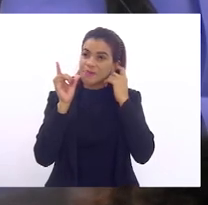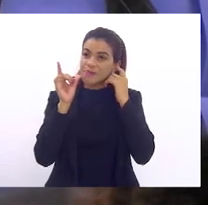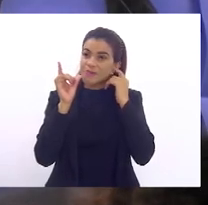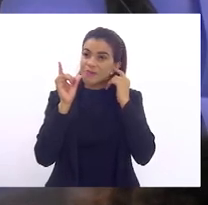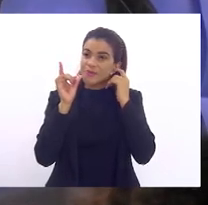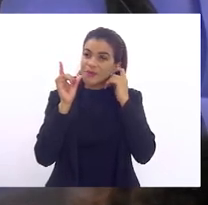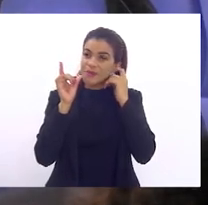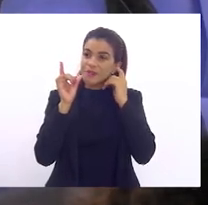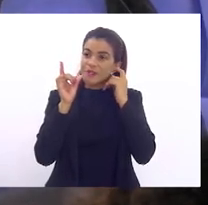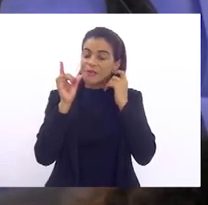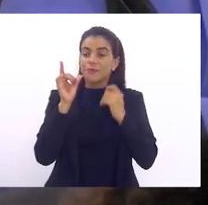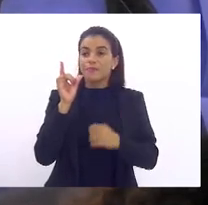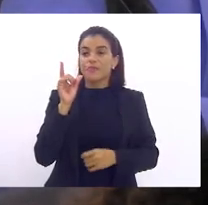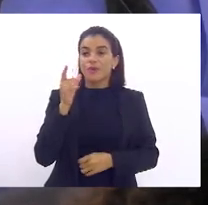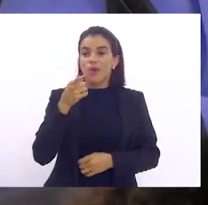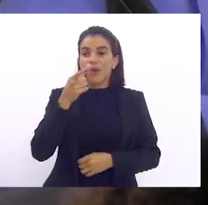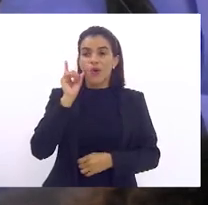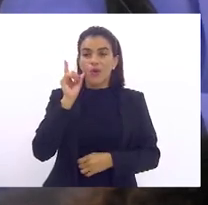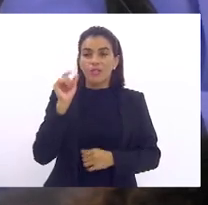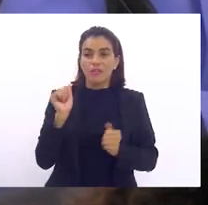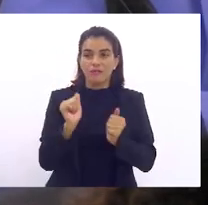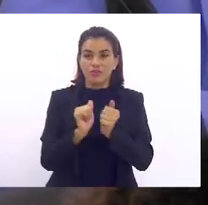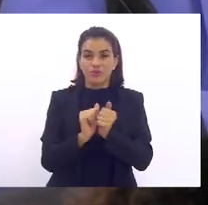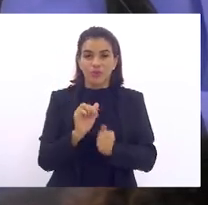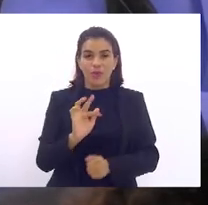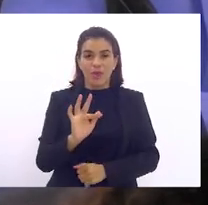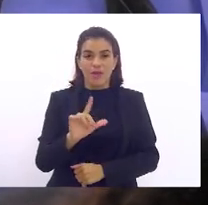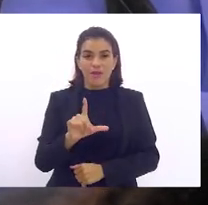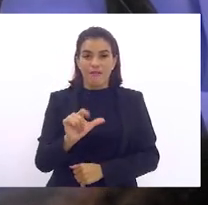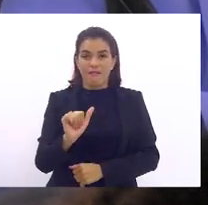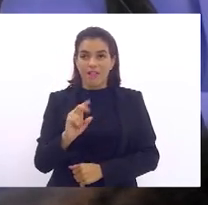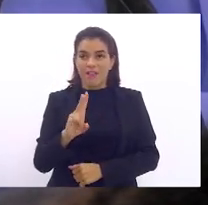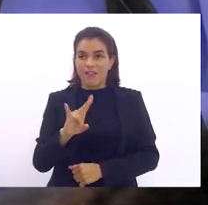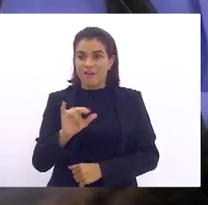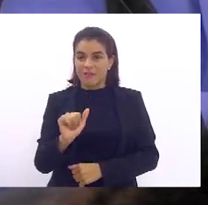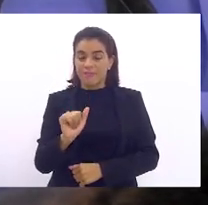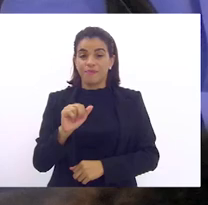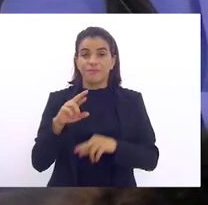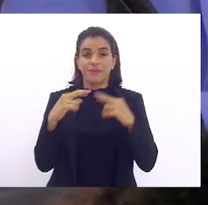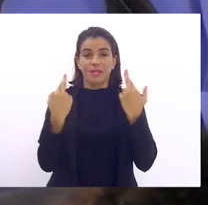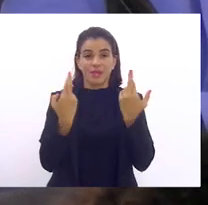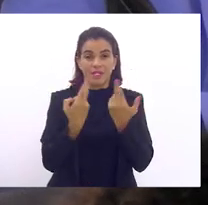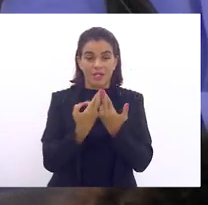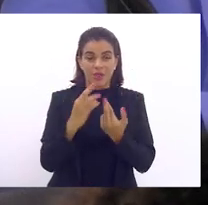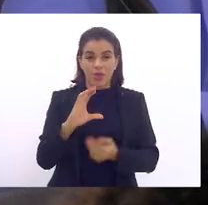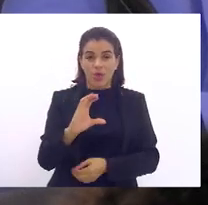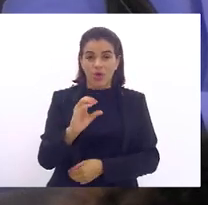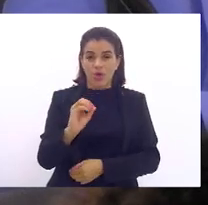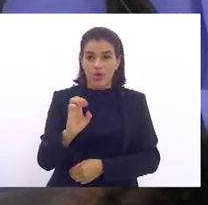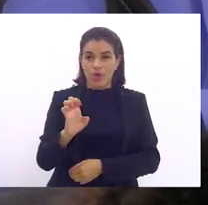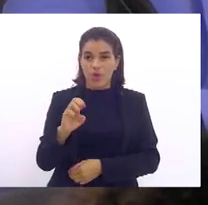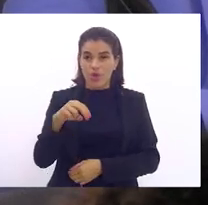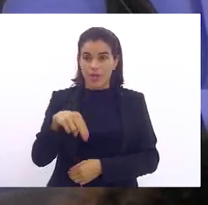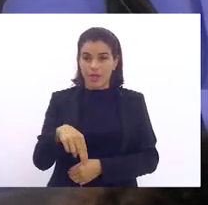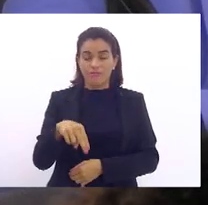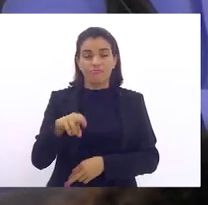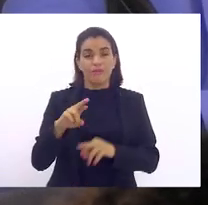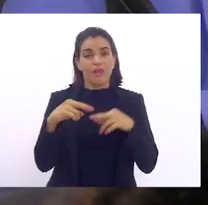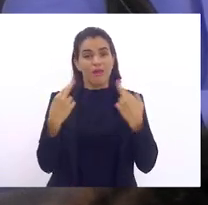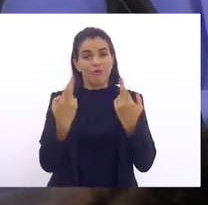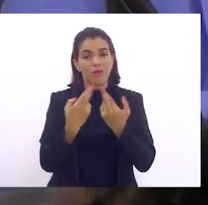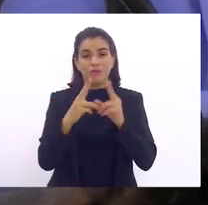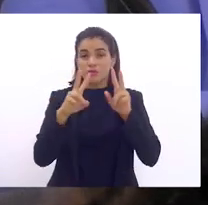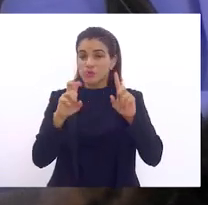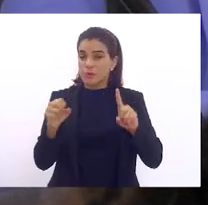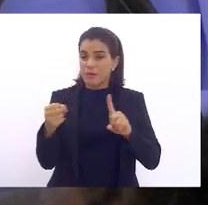a com a defensora Flávia tava com outras parceiras aqui na mesa também na reunião da coen né que é a coordenação do Tribunal de Justiça paraa questão da